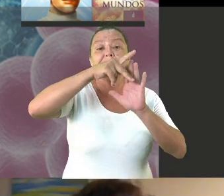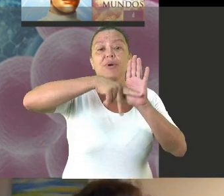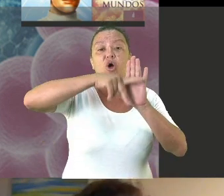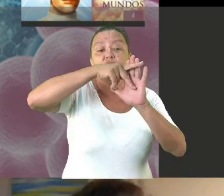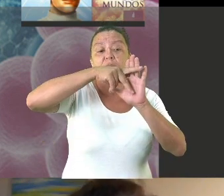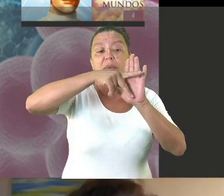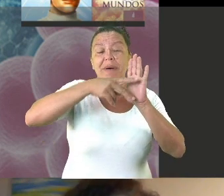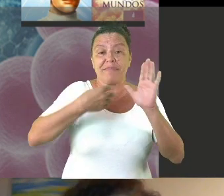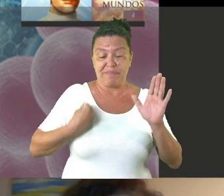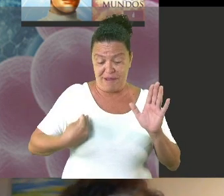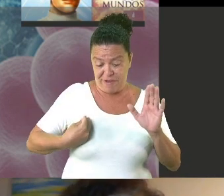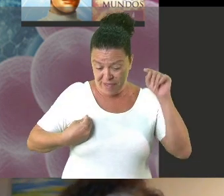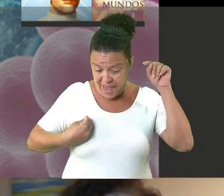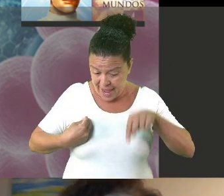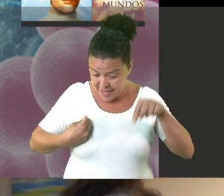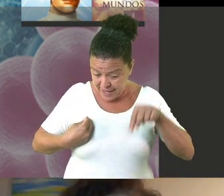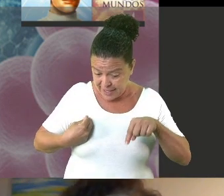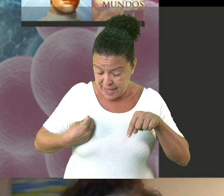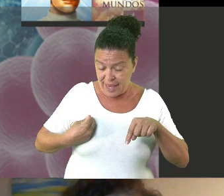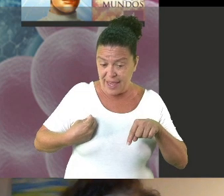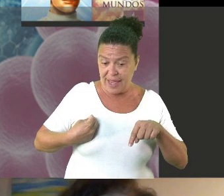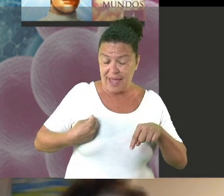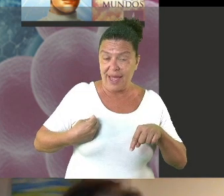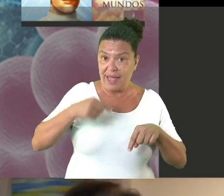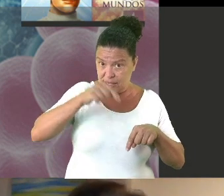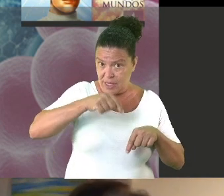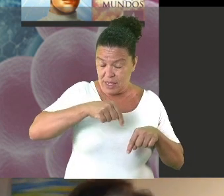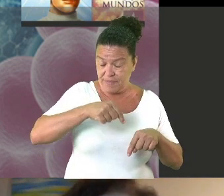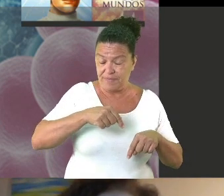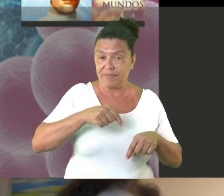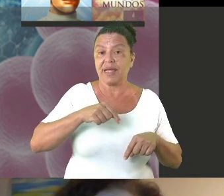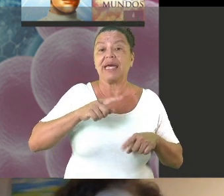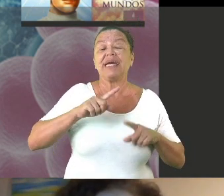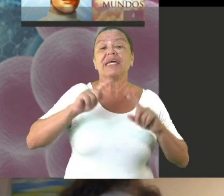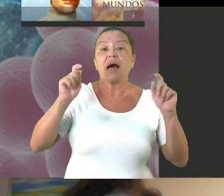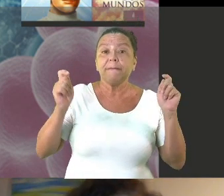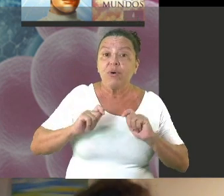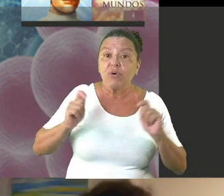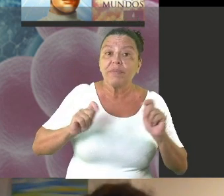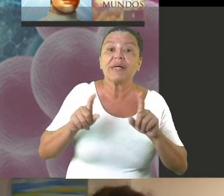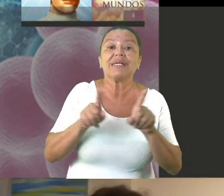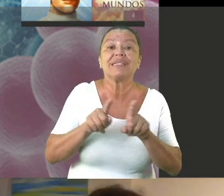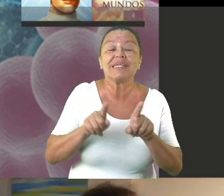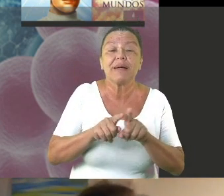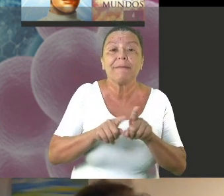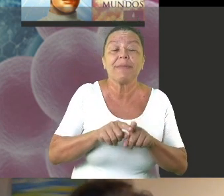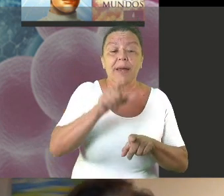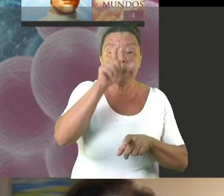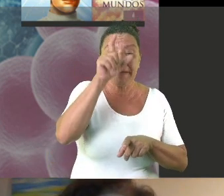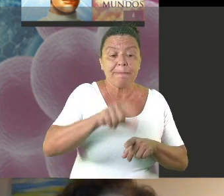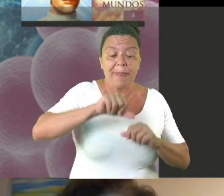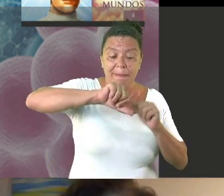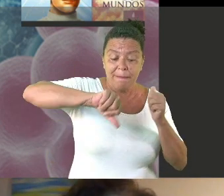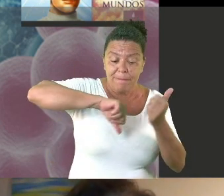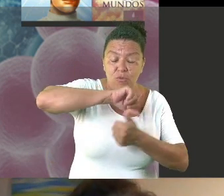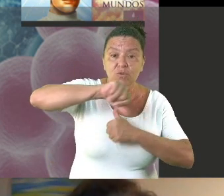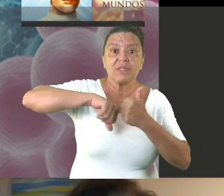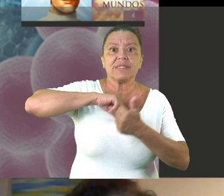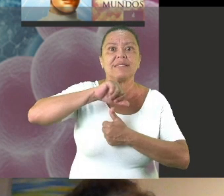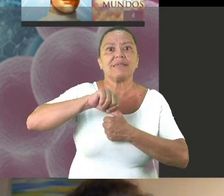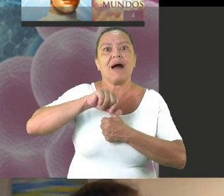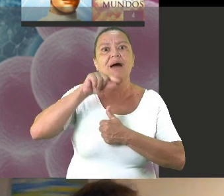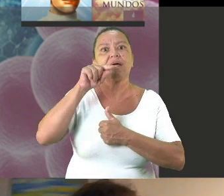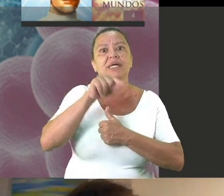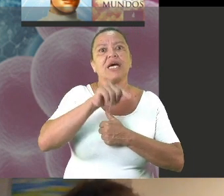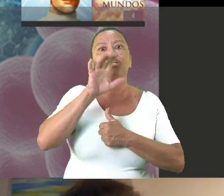ser vivenciado durante uma existência e na possibilidade do indivíduo modificar